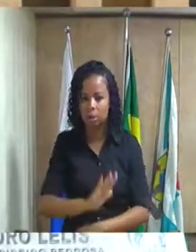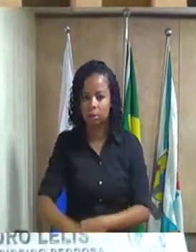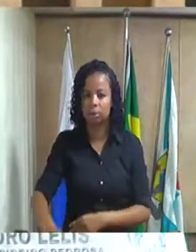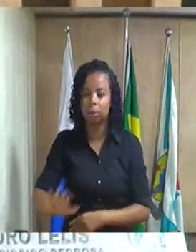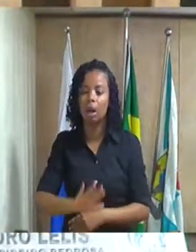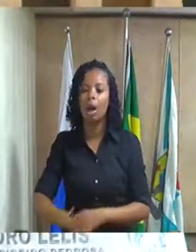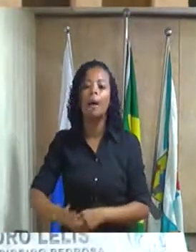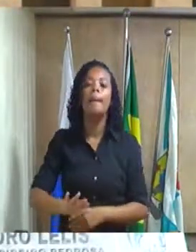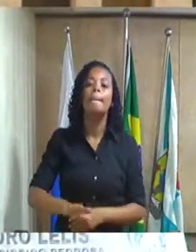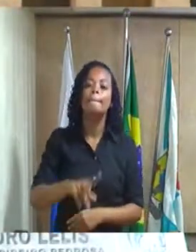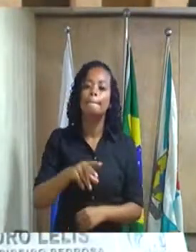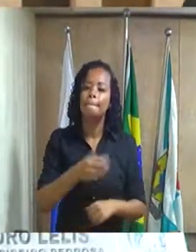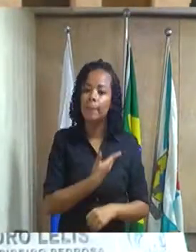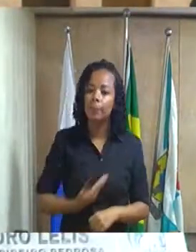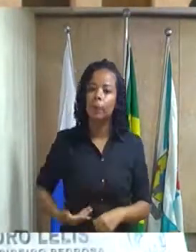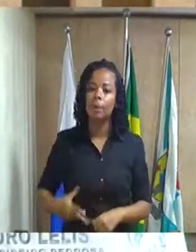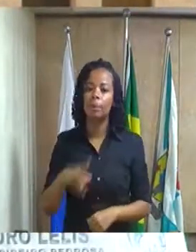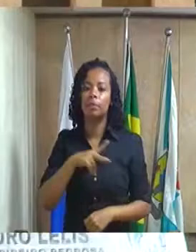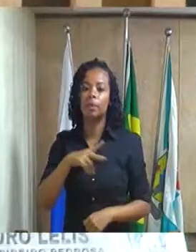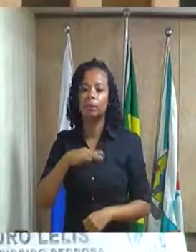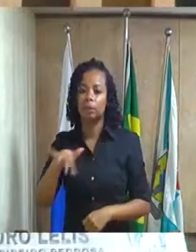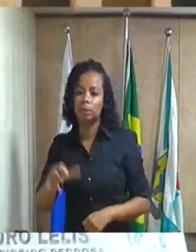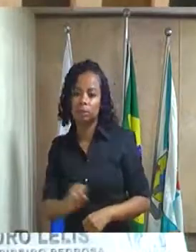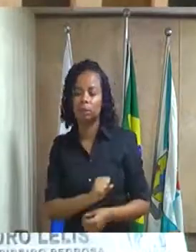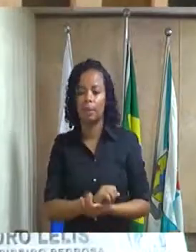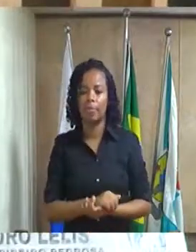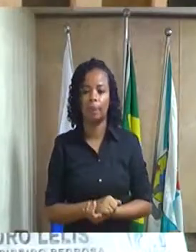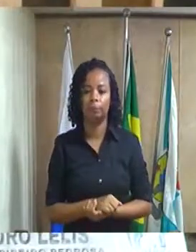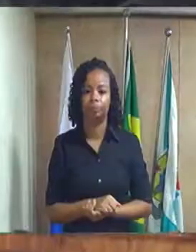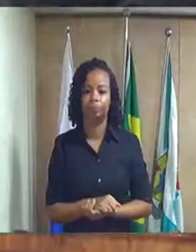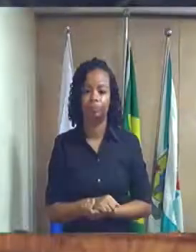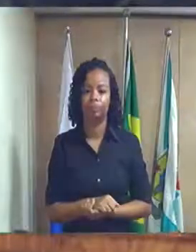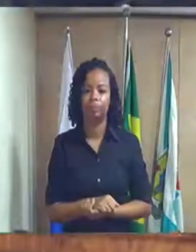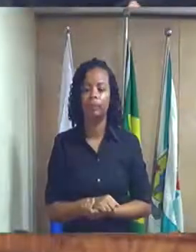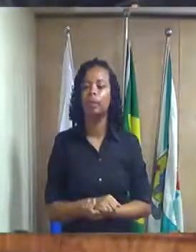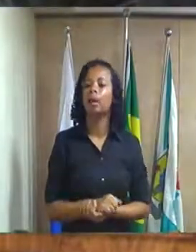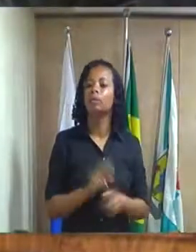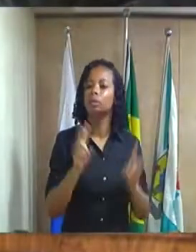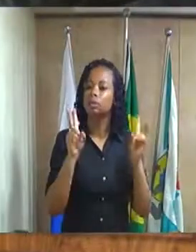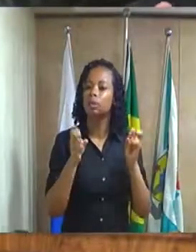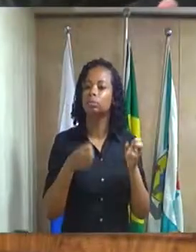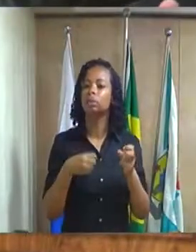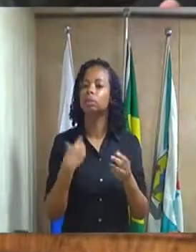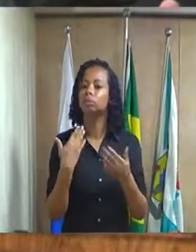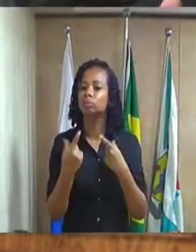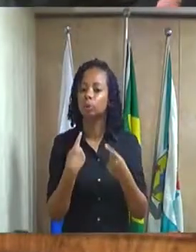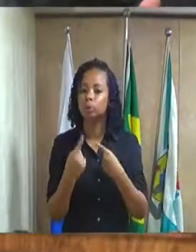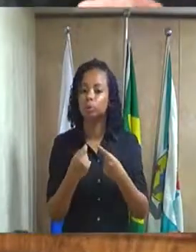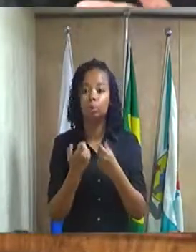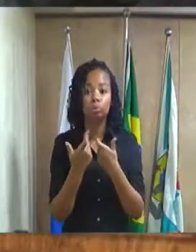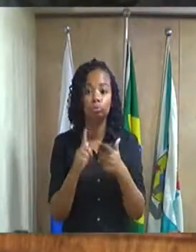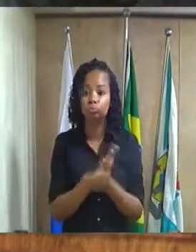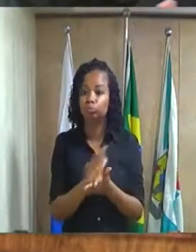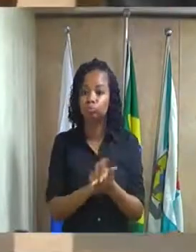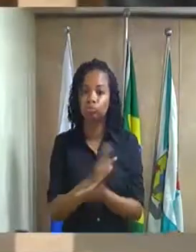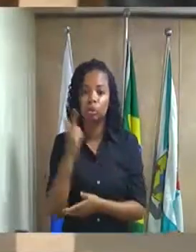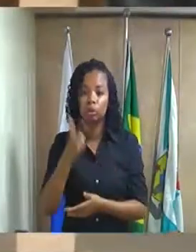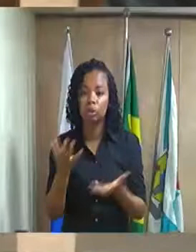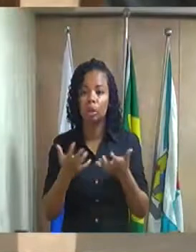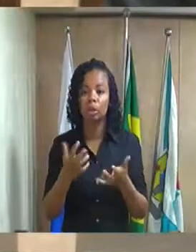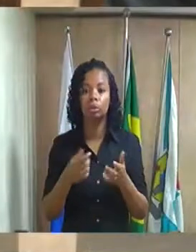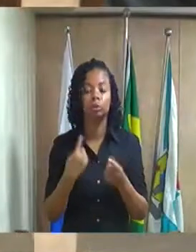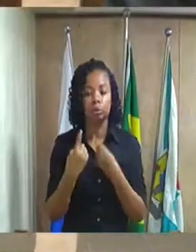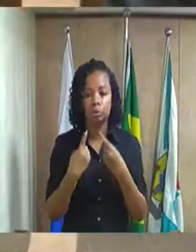situadas no município de Duque de Caxias a matéria encontra-se em discussão não havendo quem queira discutir a